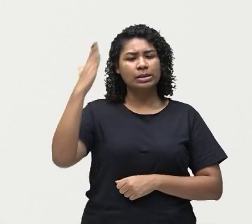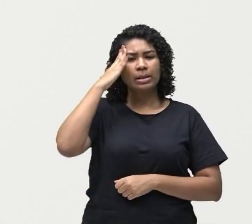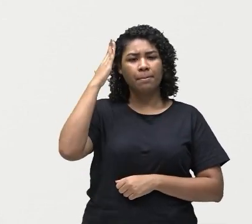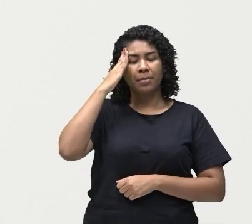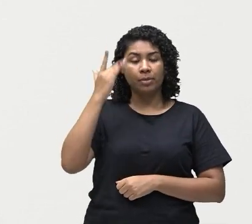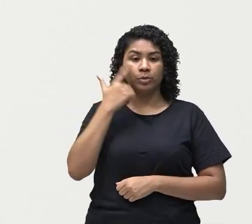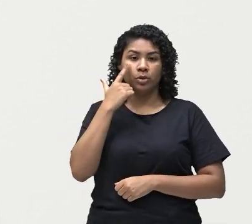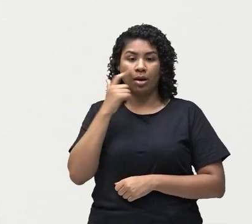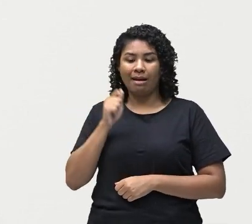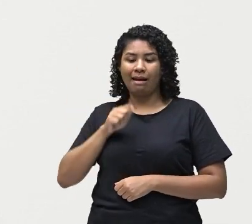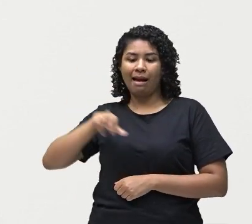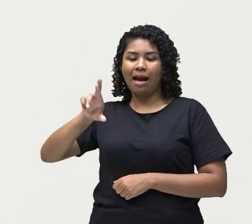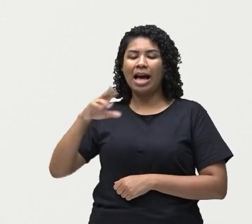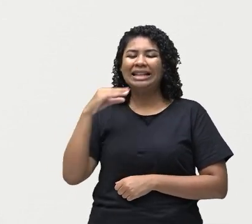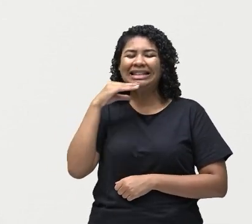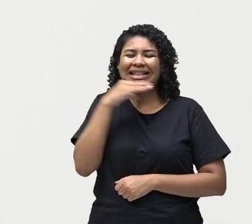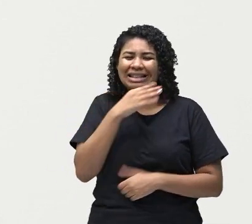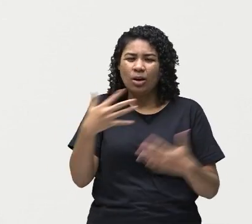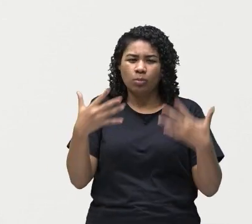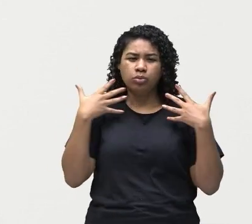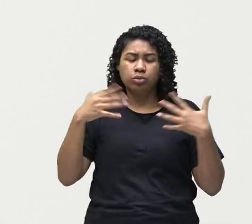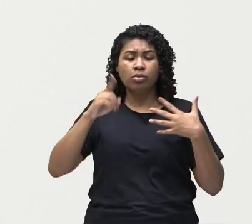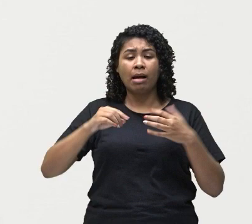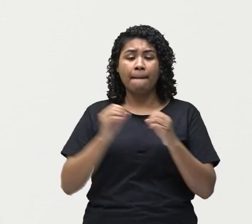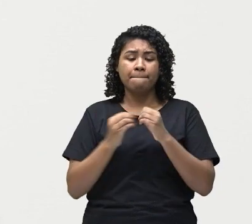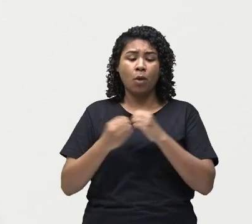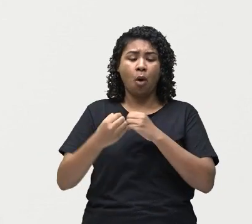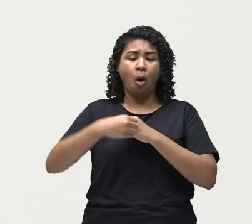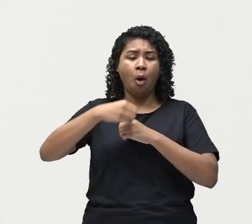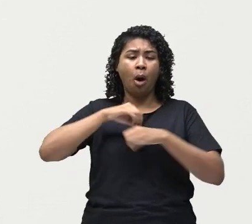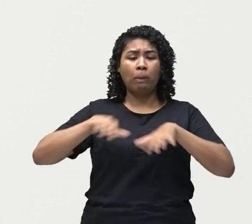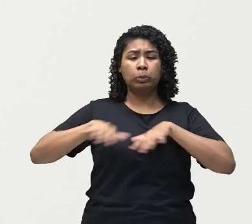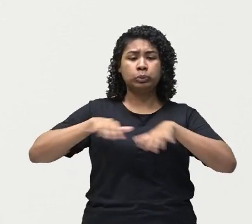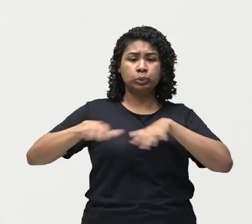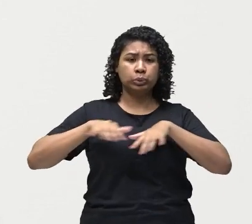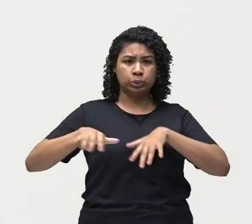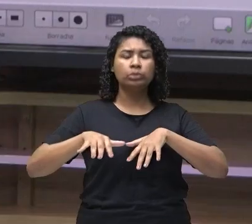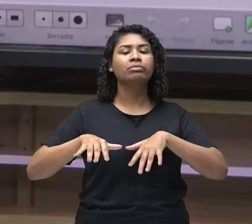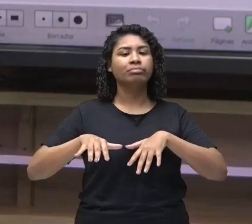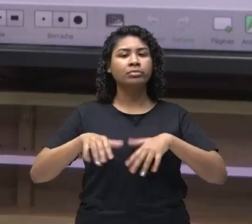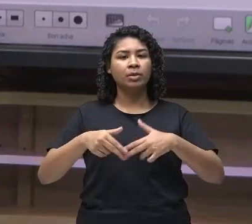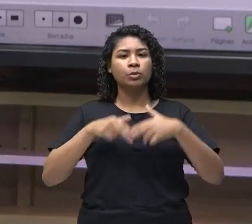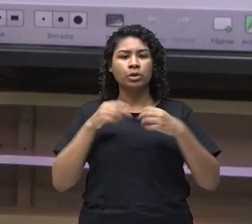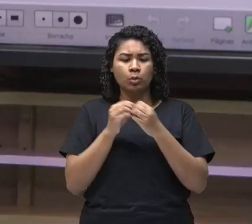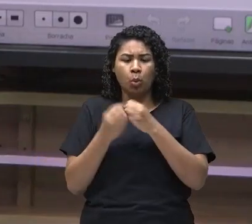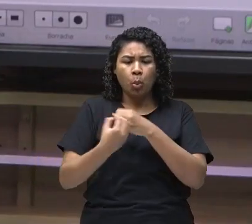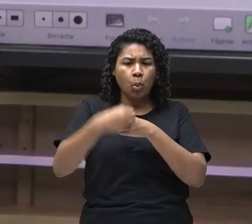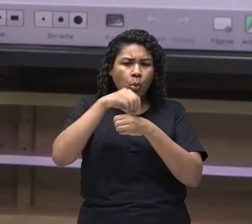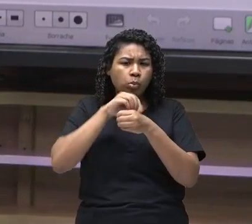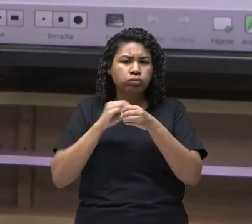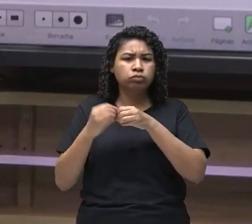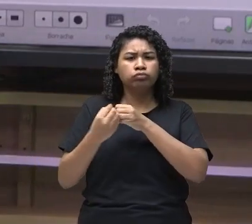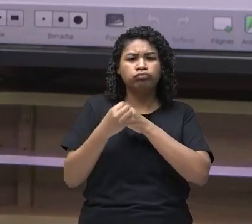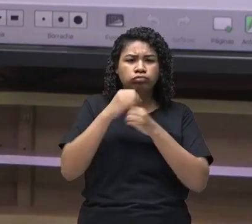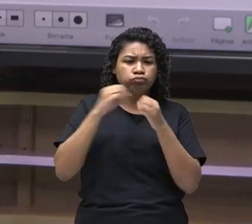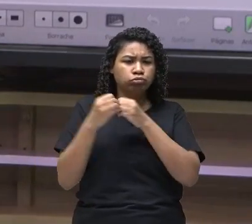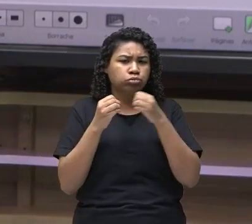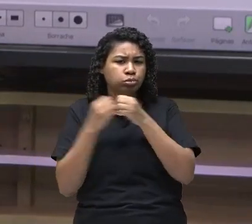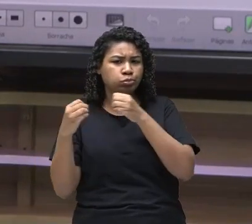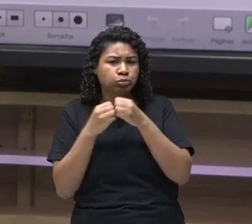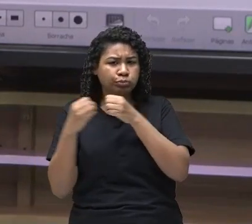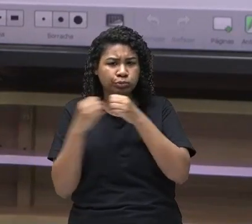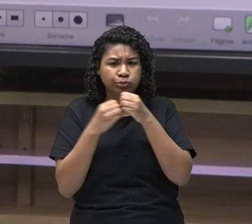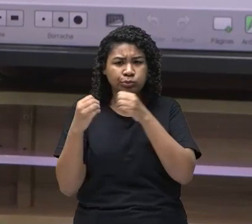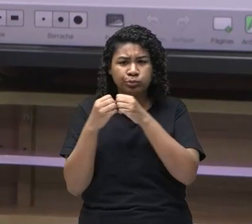de ar quente é justamente a agitação das moléculas né então a molécula Arita quente ela fica mais agitada E